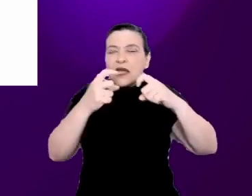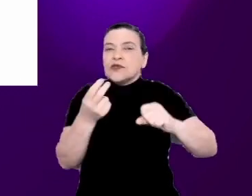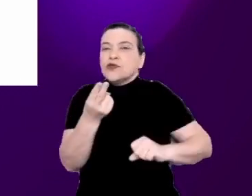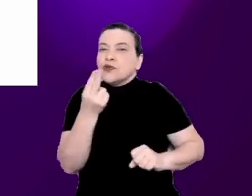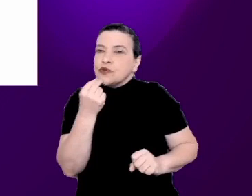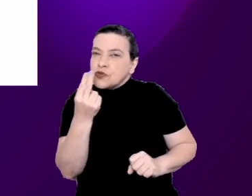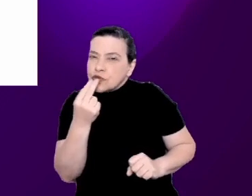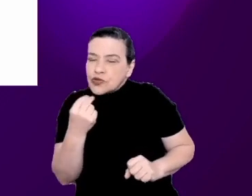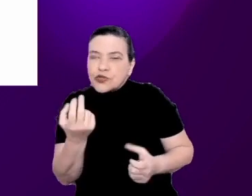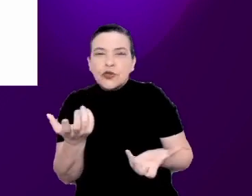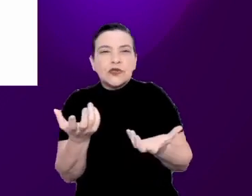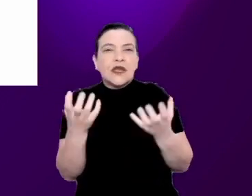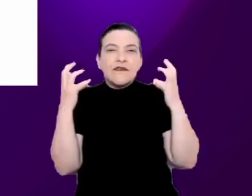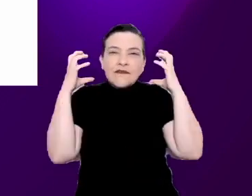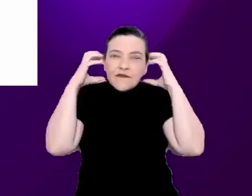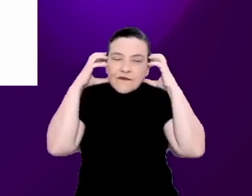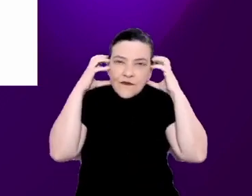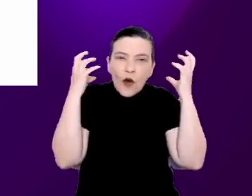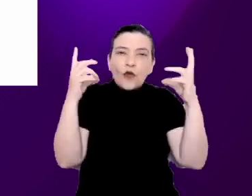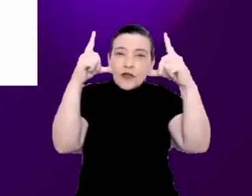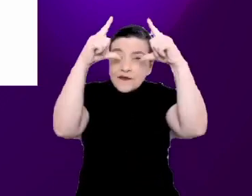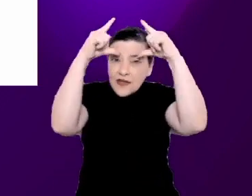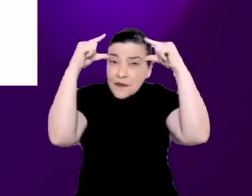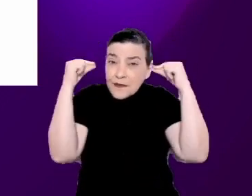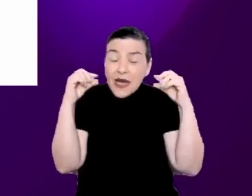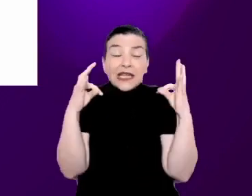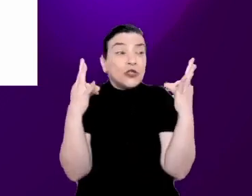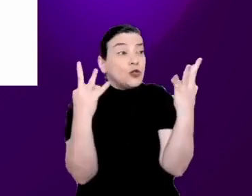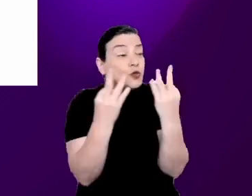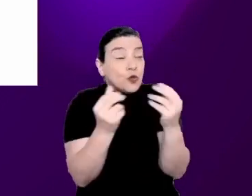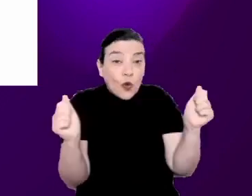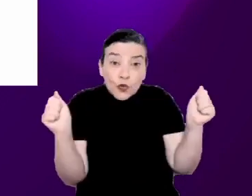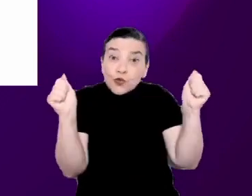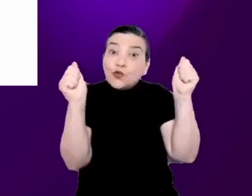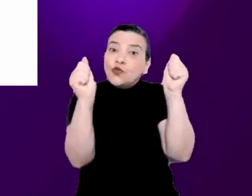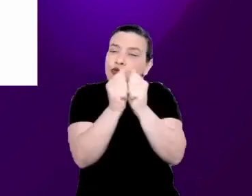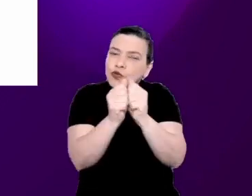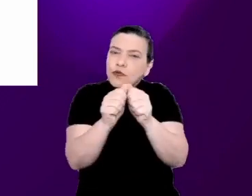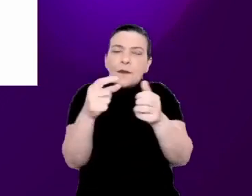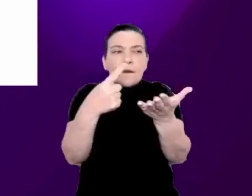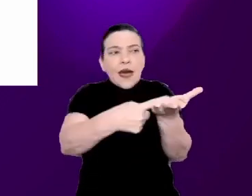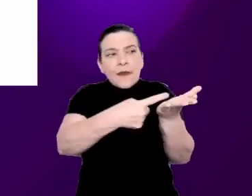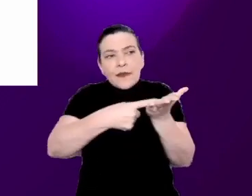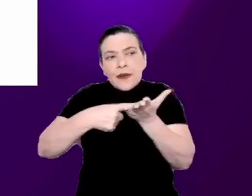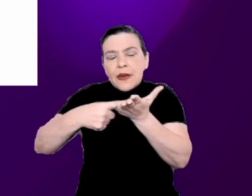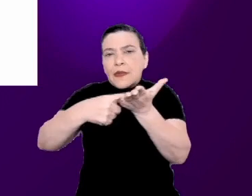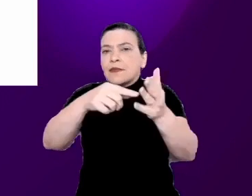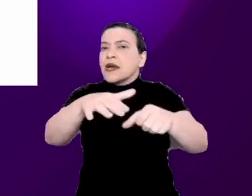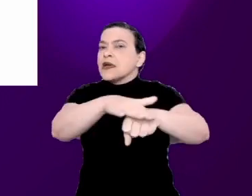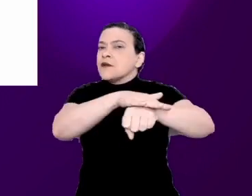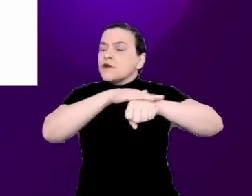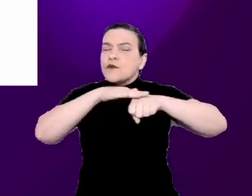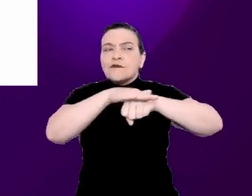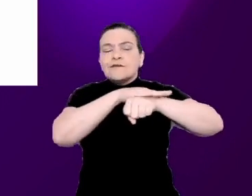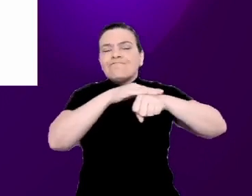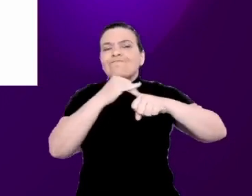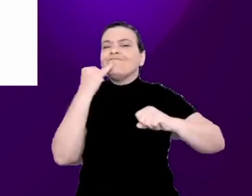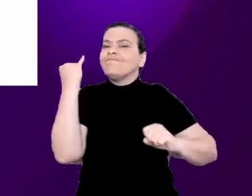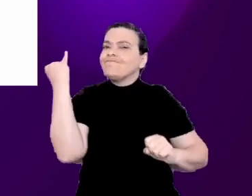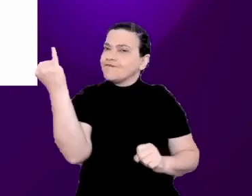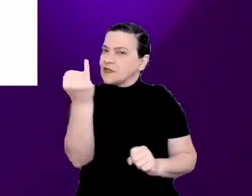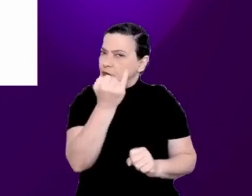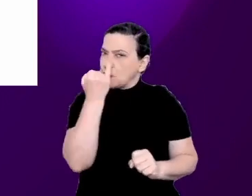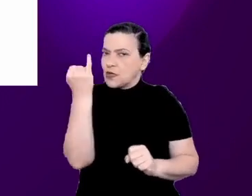trazendo fono, trazendo enfermagem, e todos acordando ali o que é importante para aquela linha